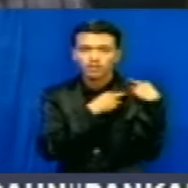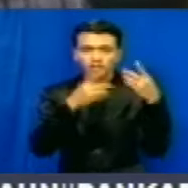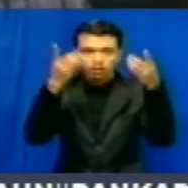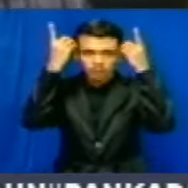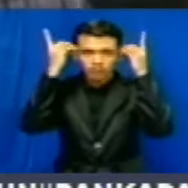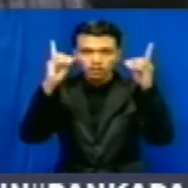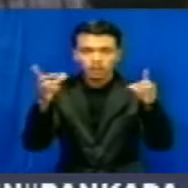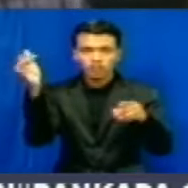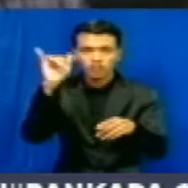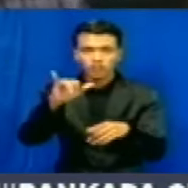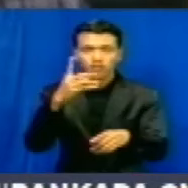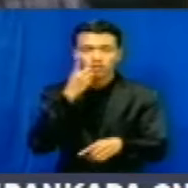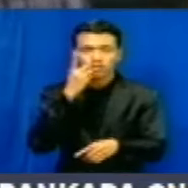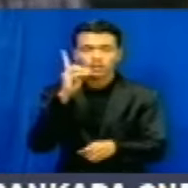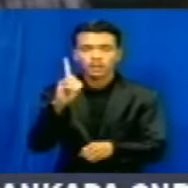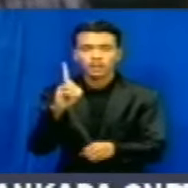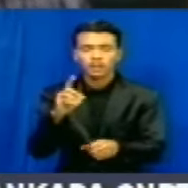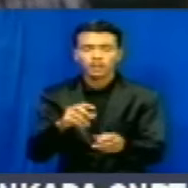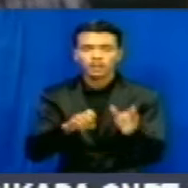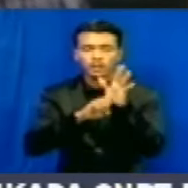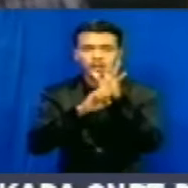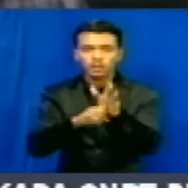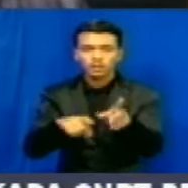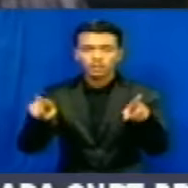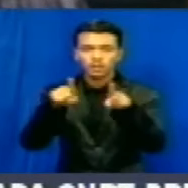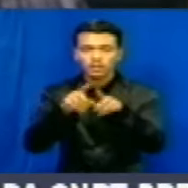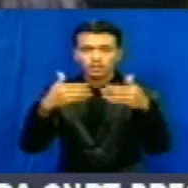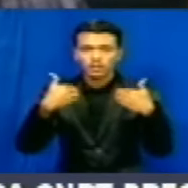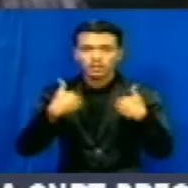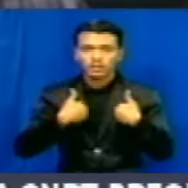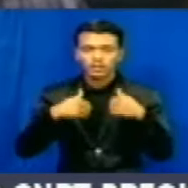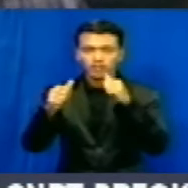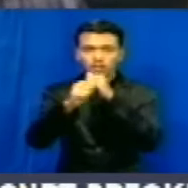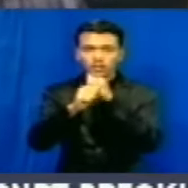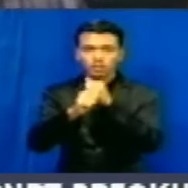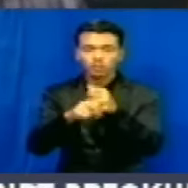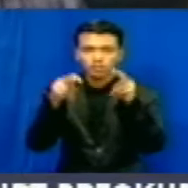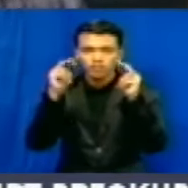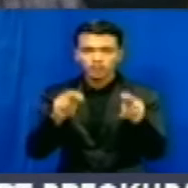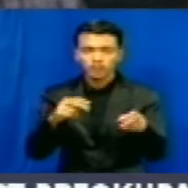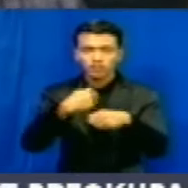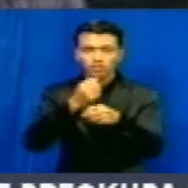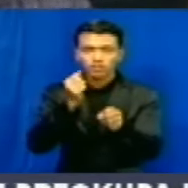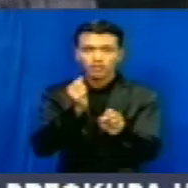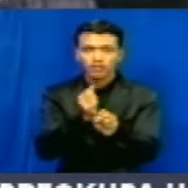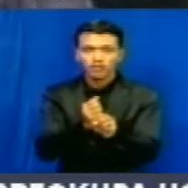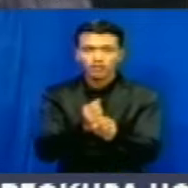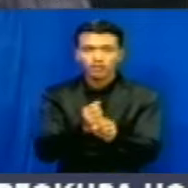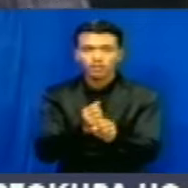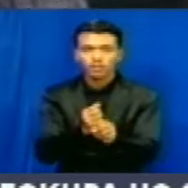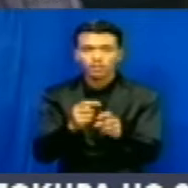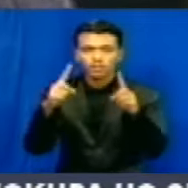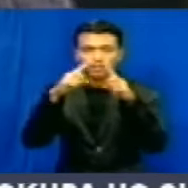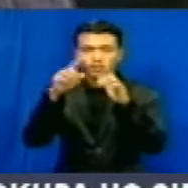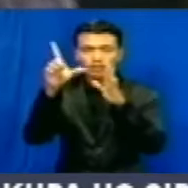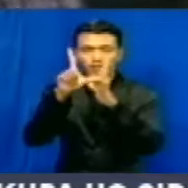decisora sirania tu dean, ou ca, por exemplo, se ia. E assunto Roma que precisa de alteração, de suspensão do